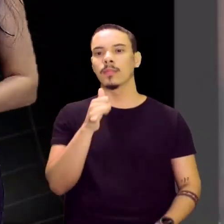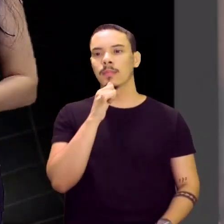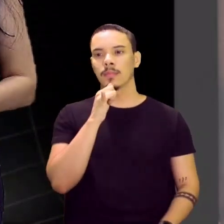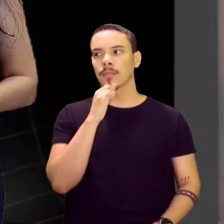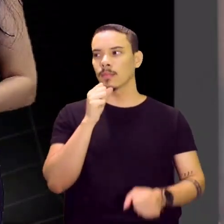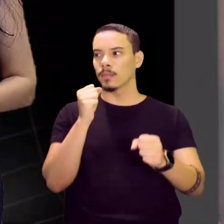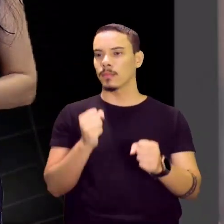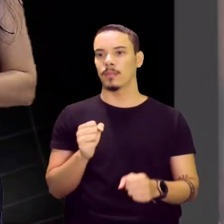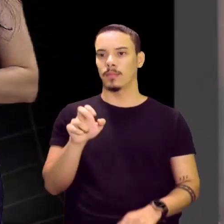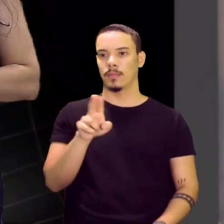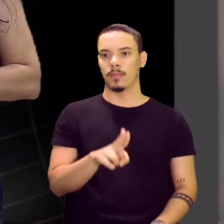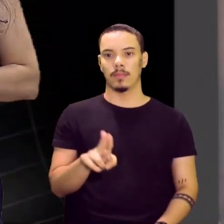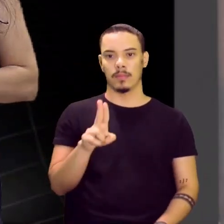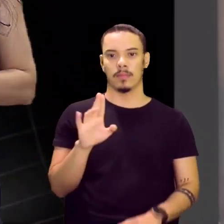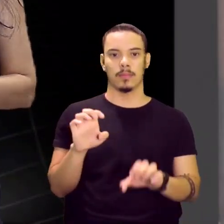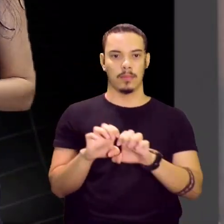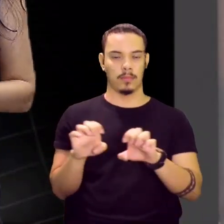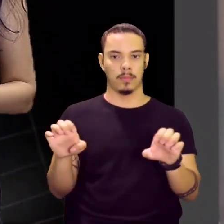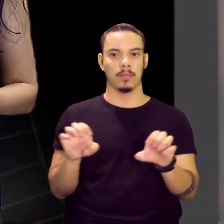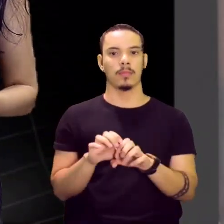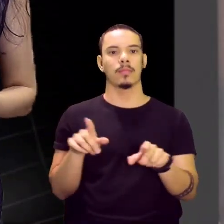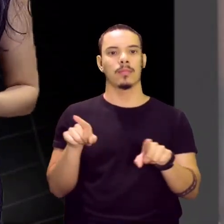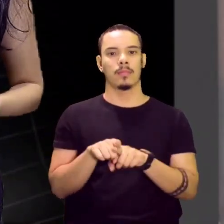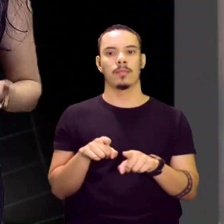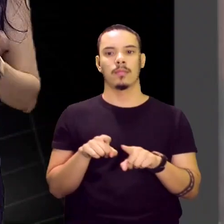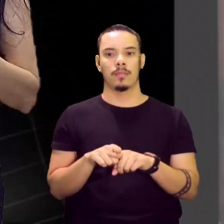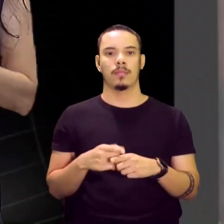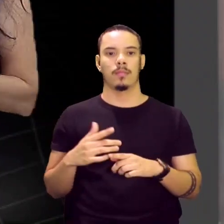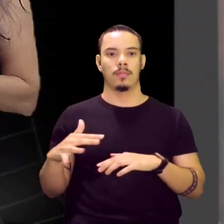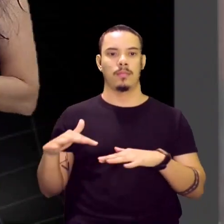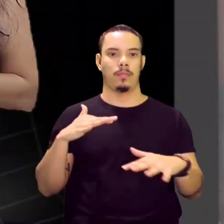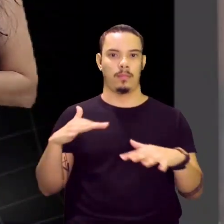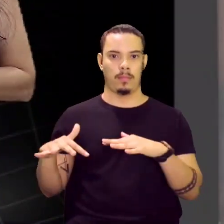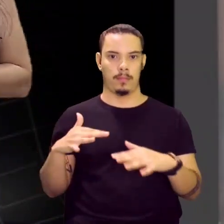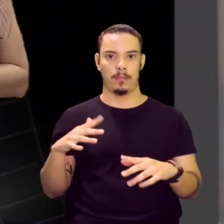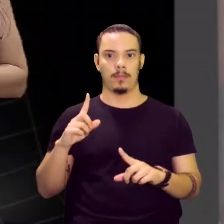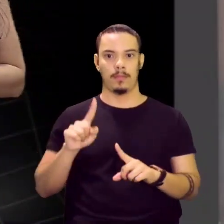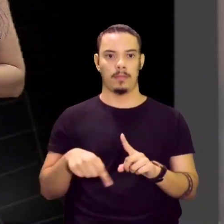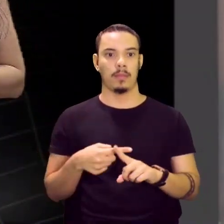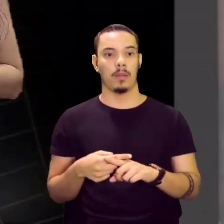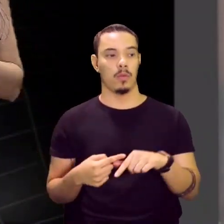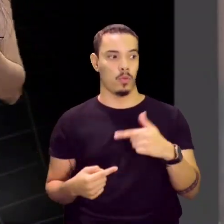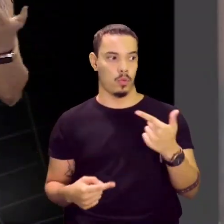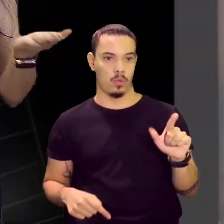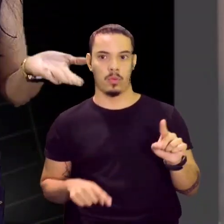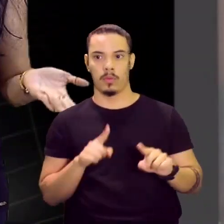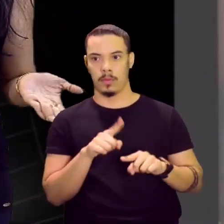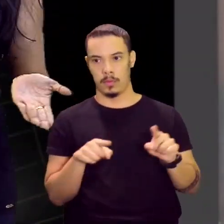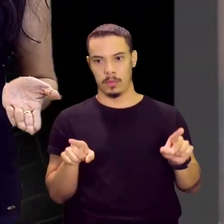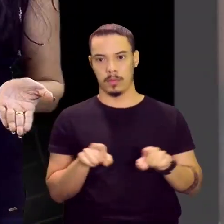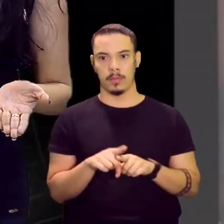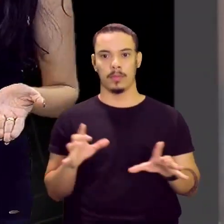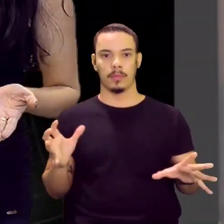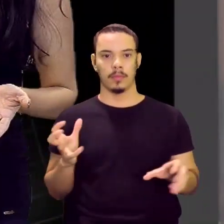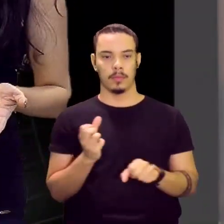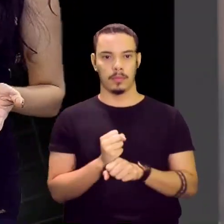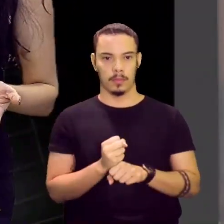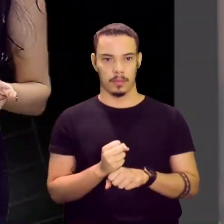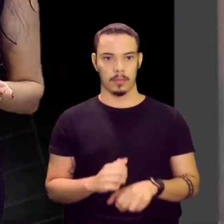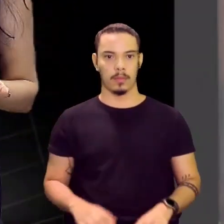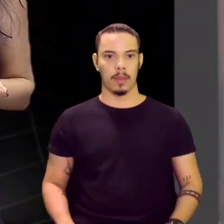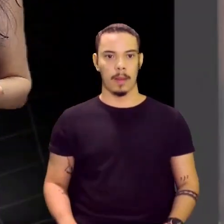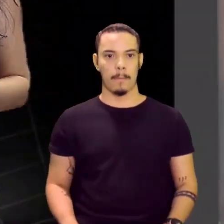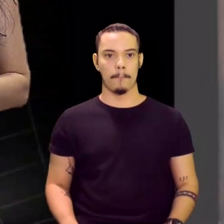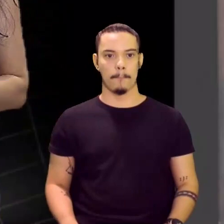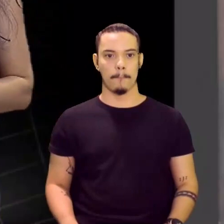você pode utilizar as equações tanto do movimento uniforme quanto do movimento uniformemente variado para calcular a distância total. Podemos dizer que